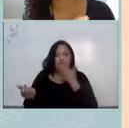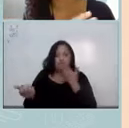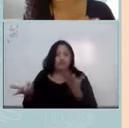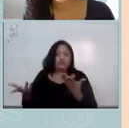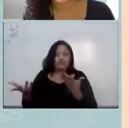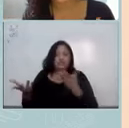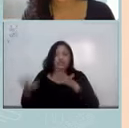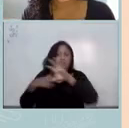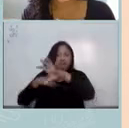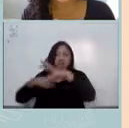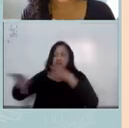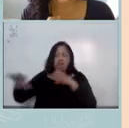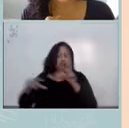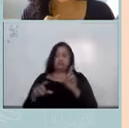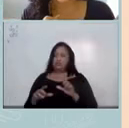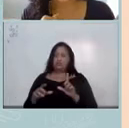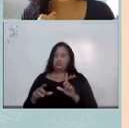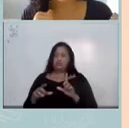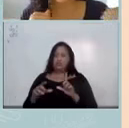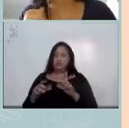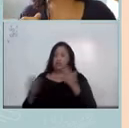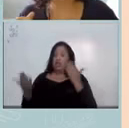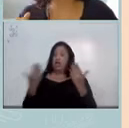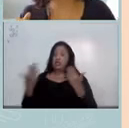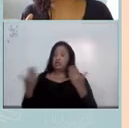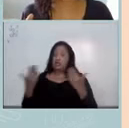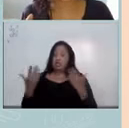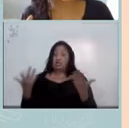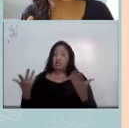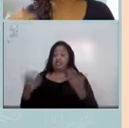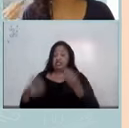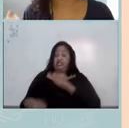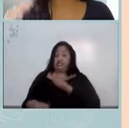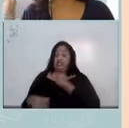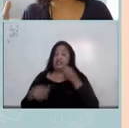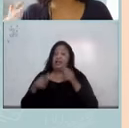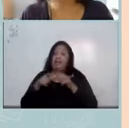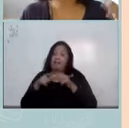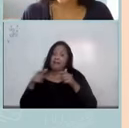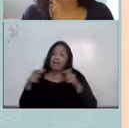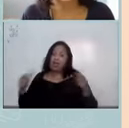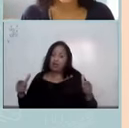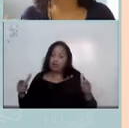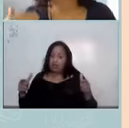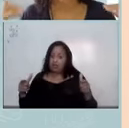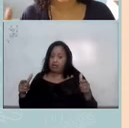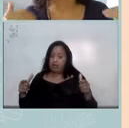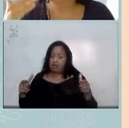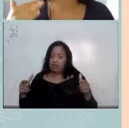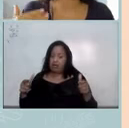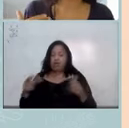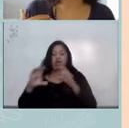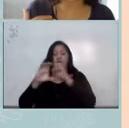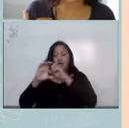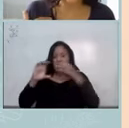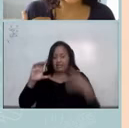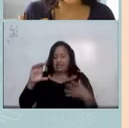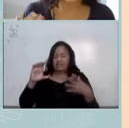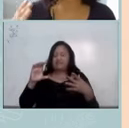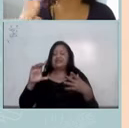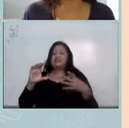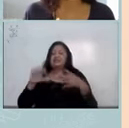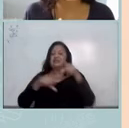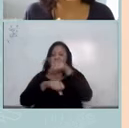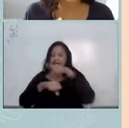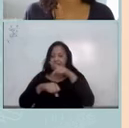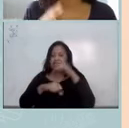doenças relacionadas a uma expectativa de vida maior, ou seja, um país que é uma característica de países já desenvolvidos,